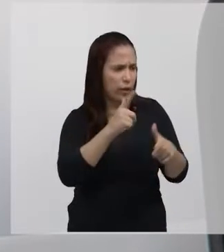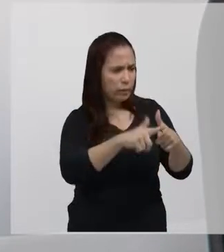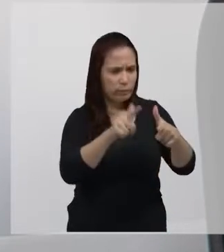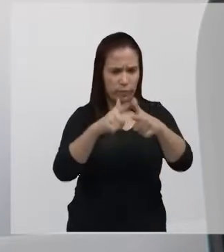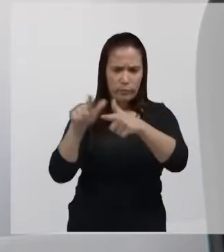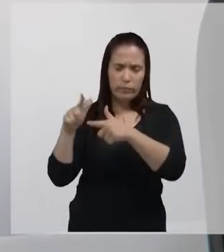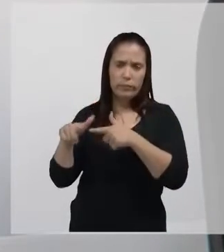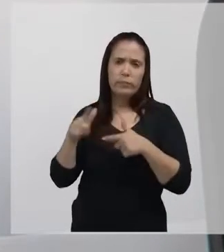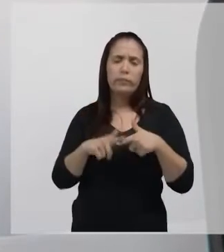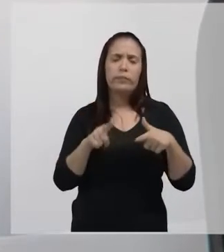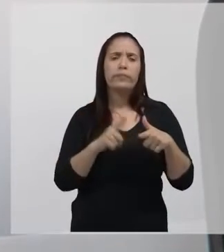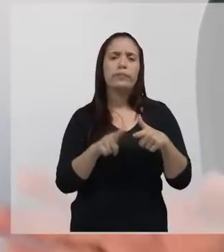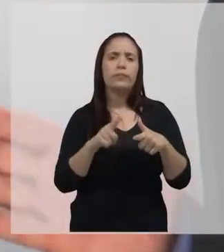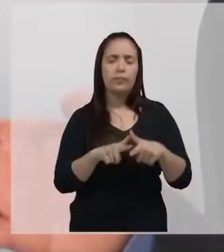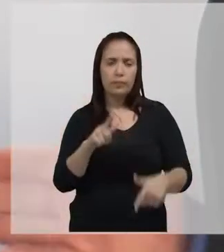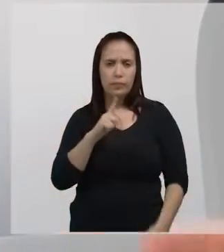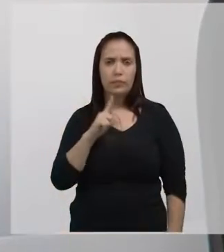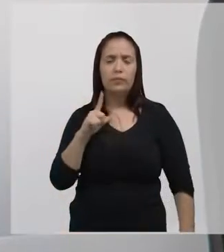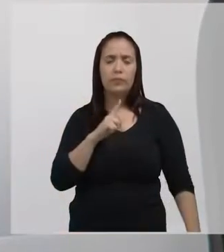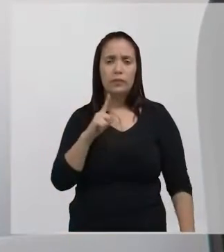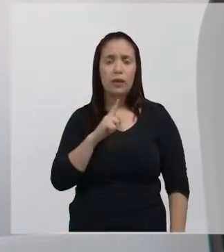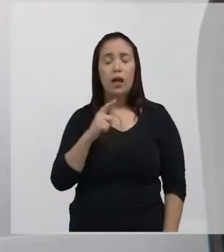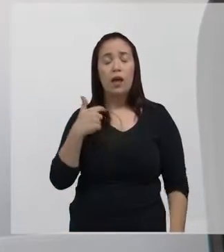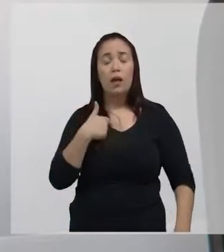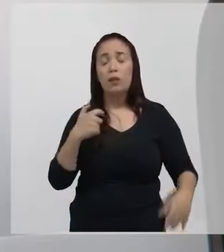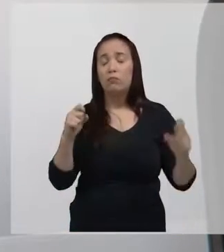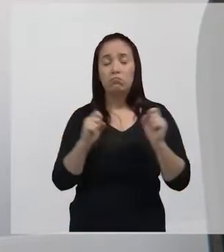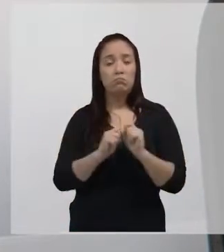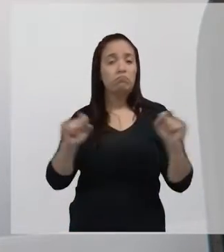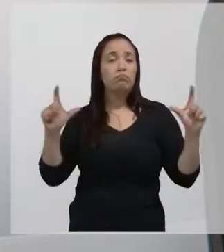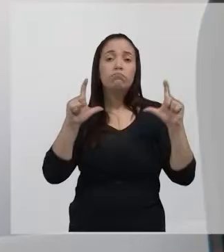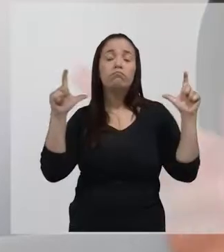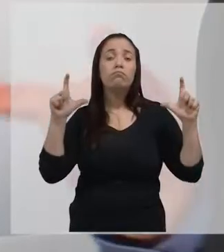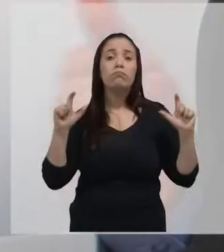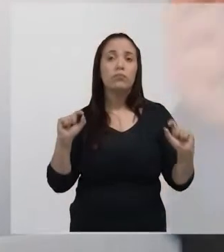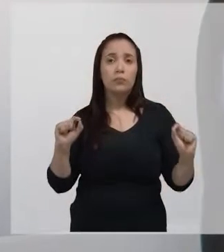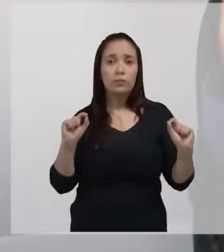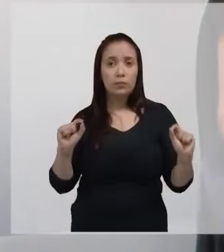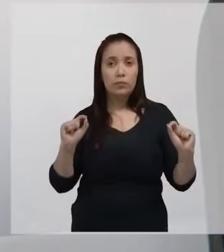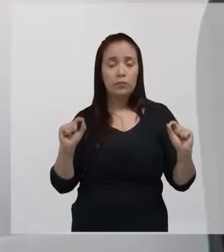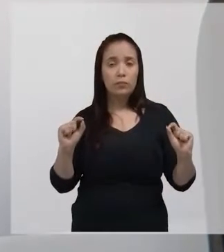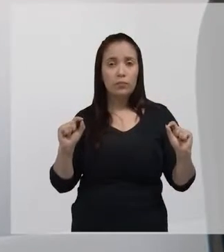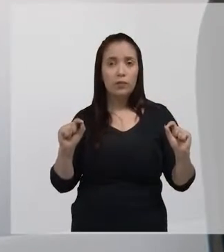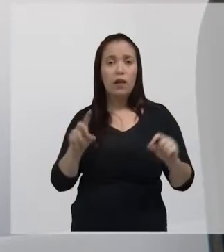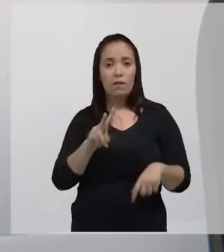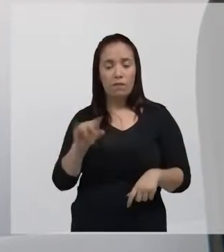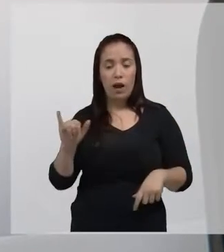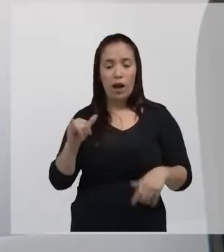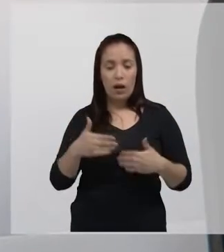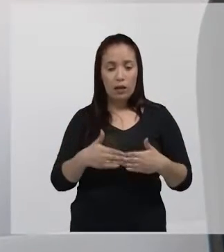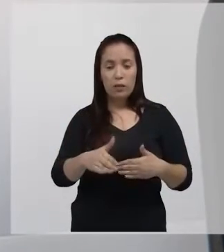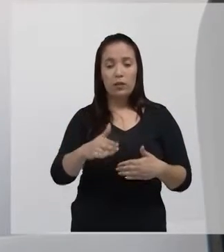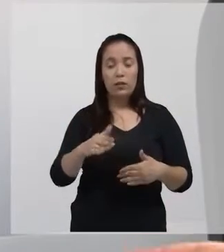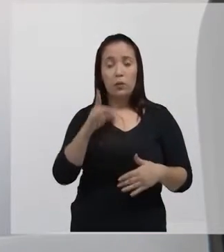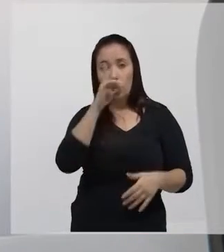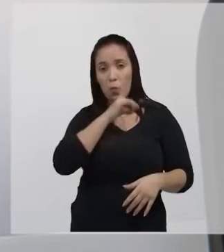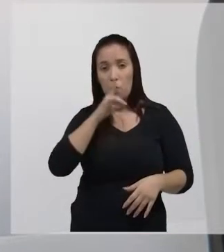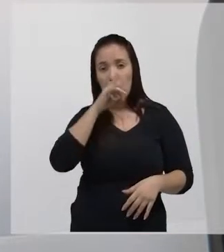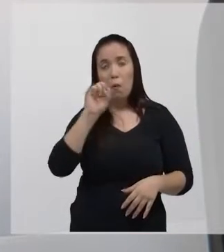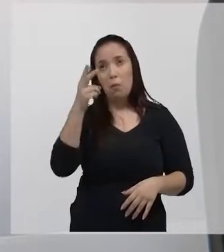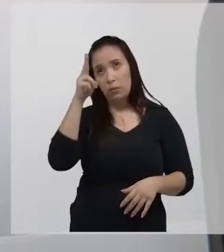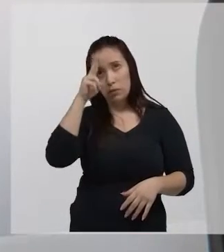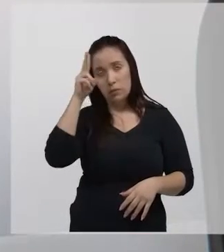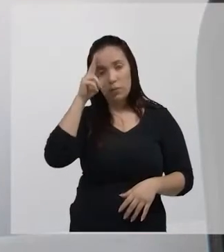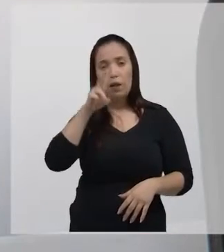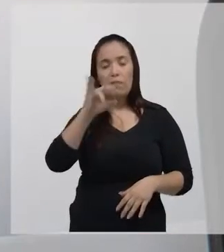O cenário é conturbado. Agora, o que me impressiona mais, deverá sair uma pesquisa agora domingo ou